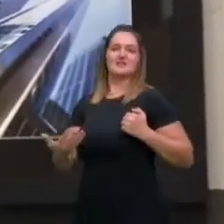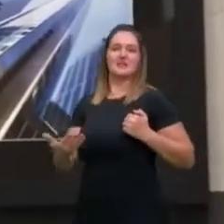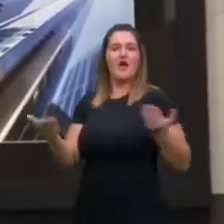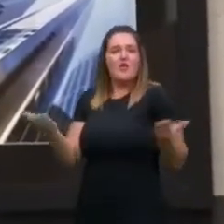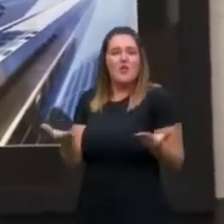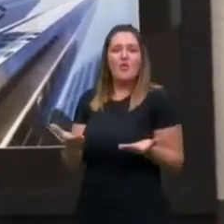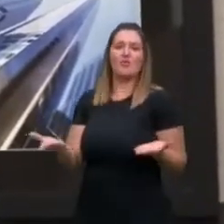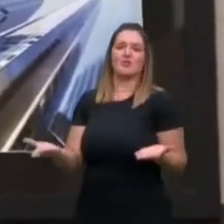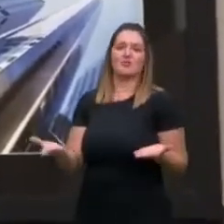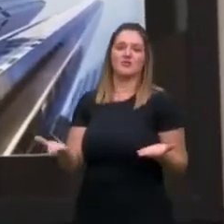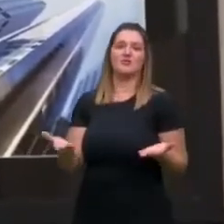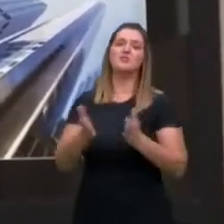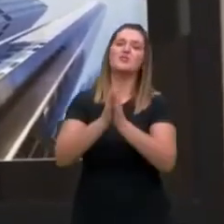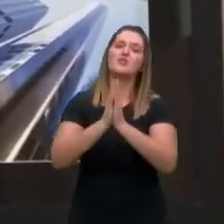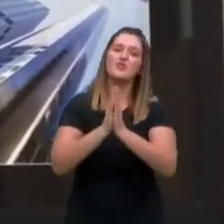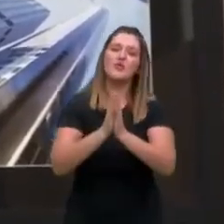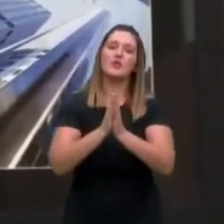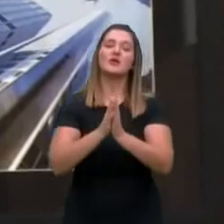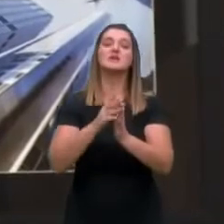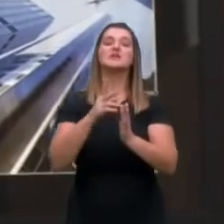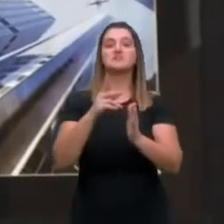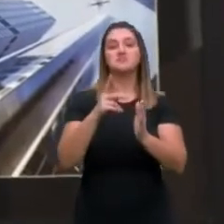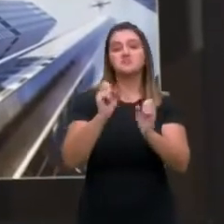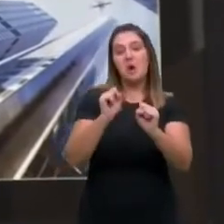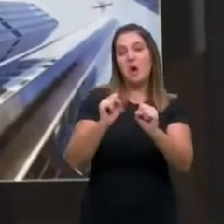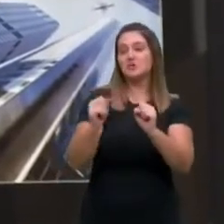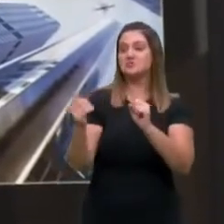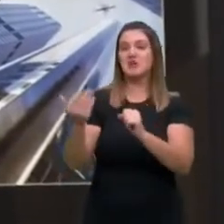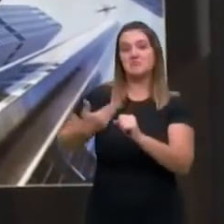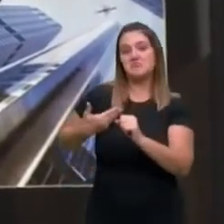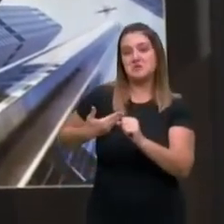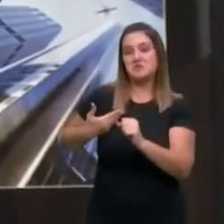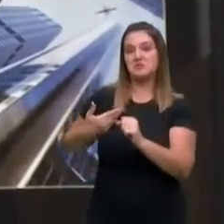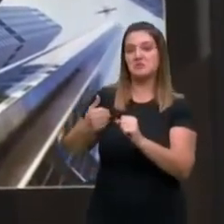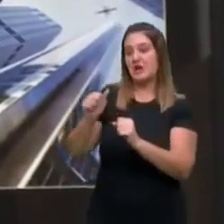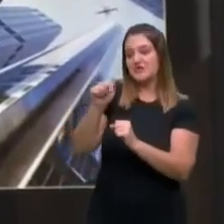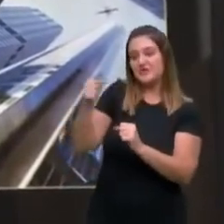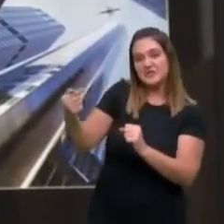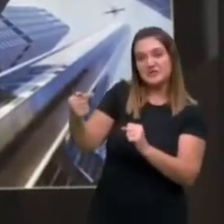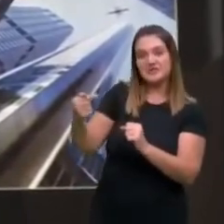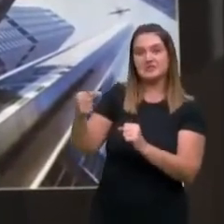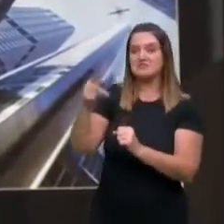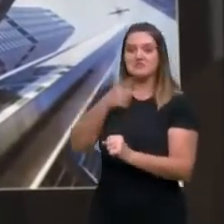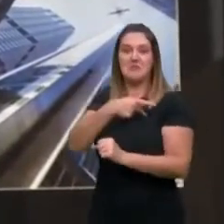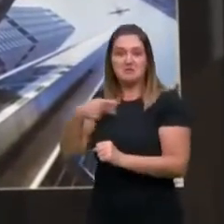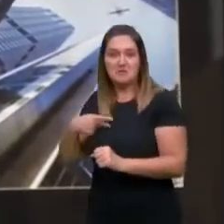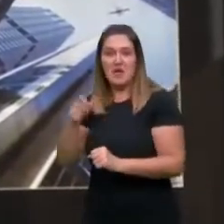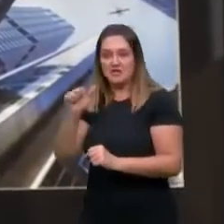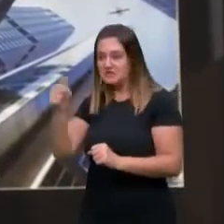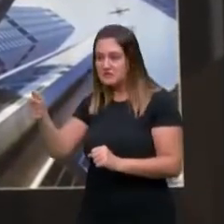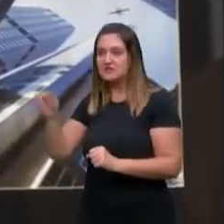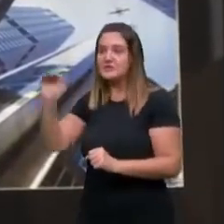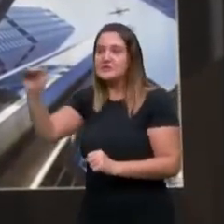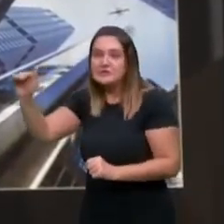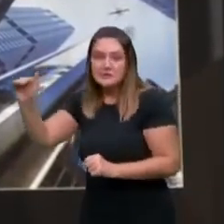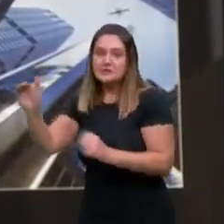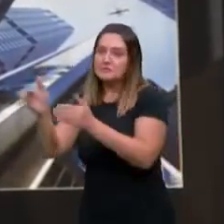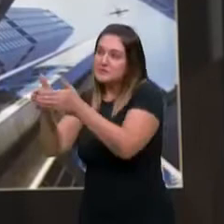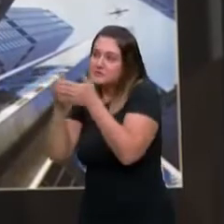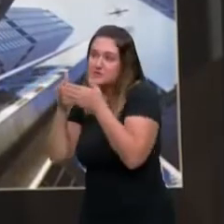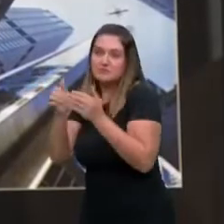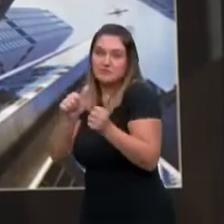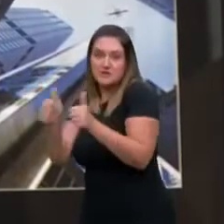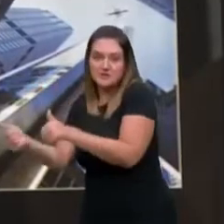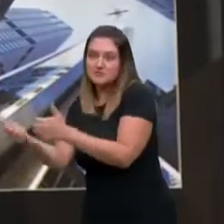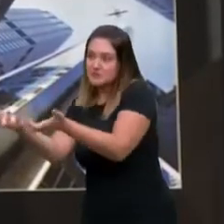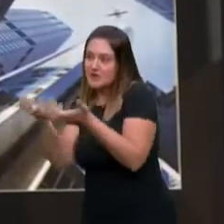a sua vida para Ele. Procure o pastor da Igreja Adventista, procure um amigo Adventista, procure a Igreja Adventista e peça para